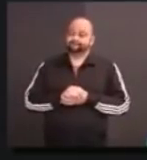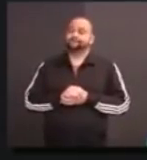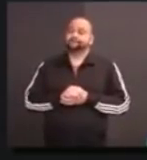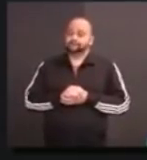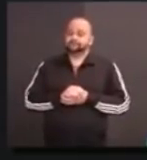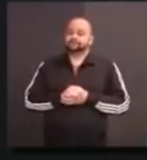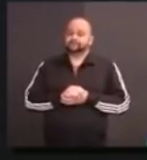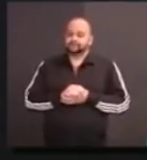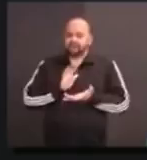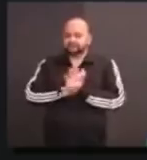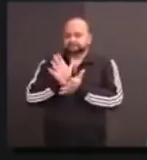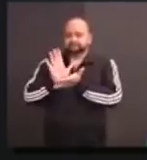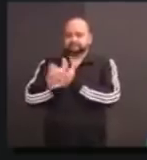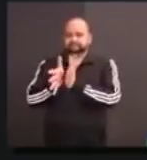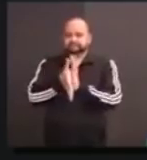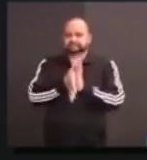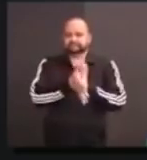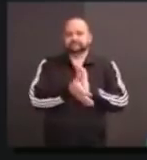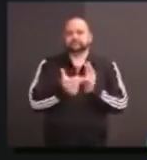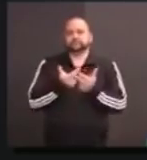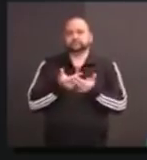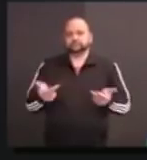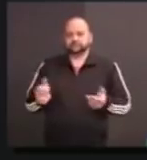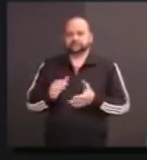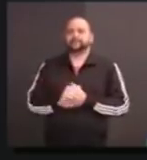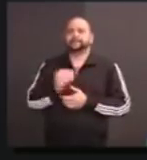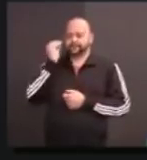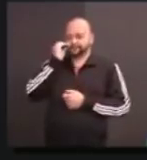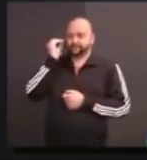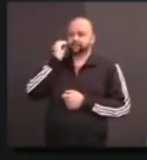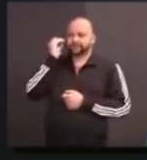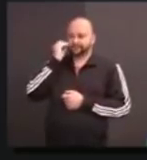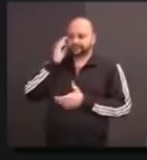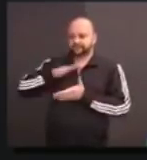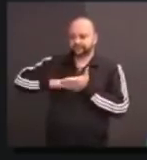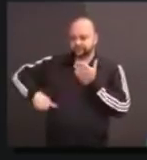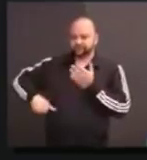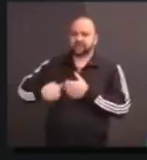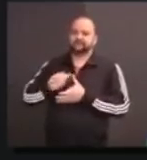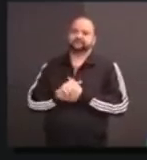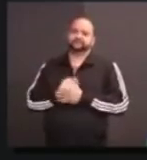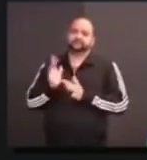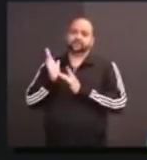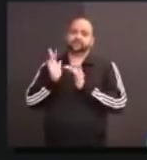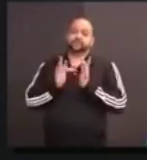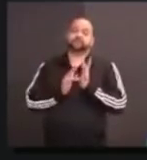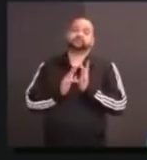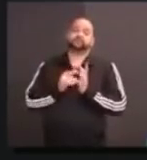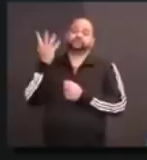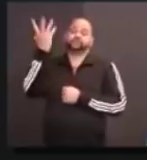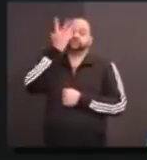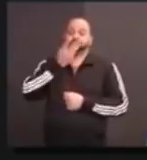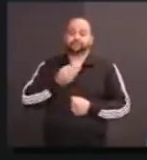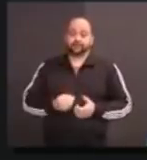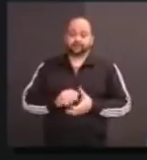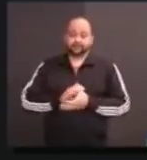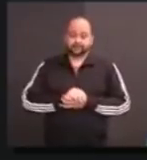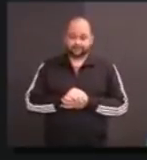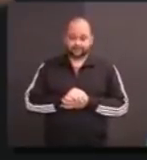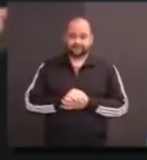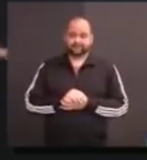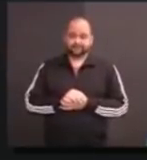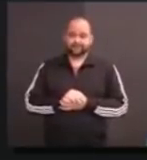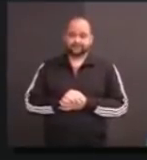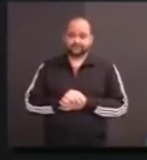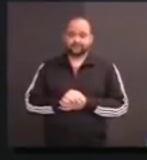assim, vão tentar tirar Jesus do Espiritismo. E estão